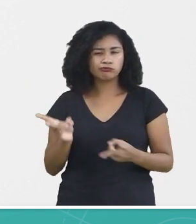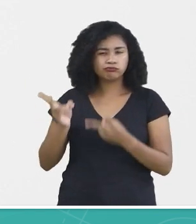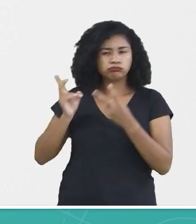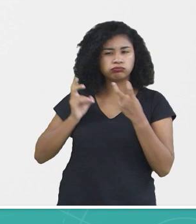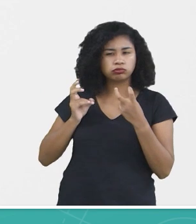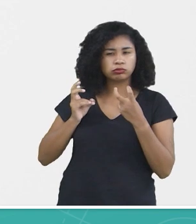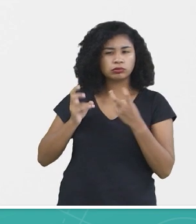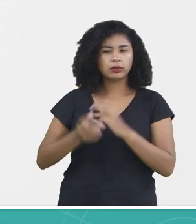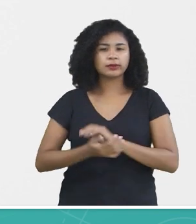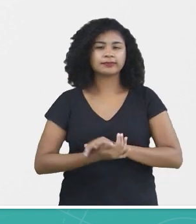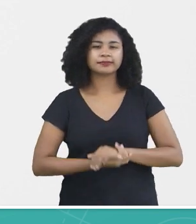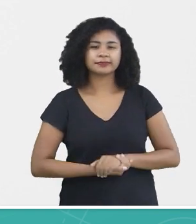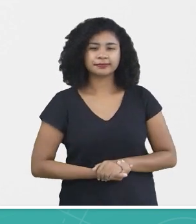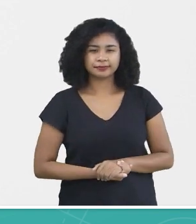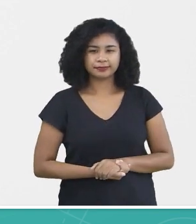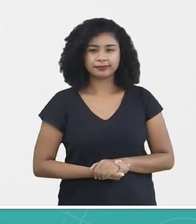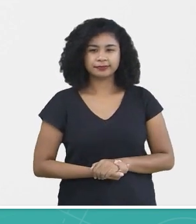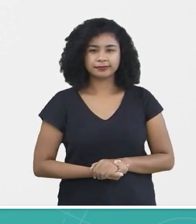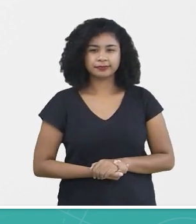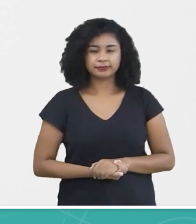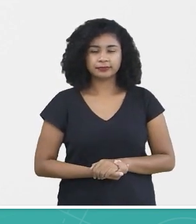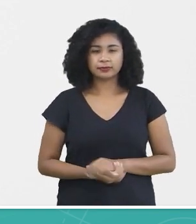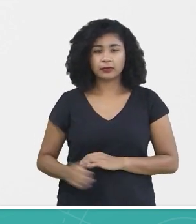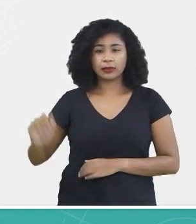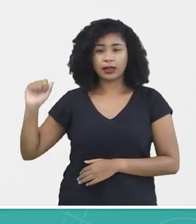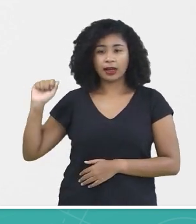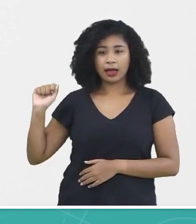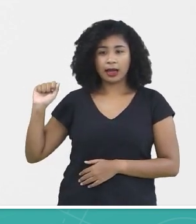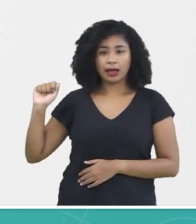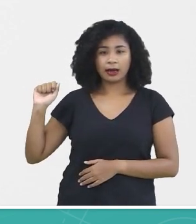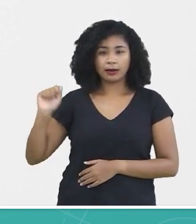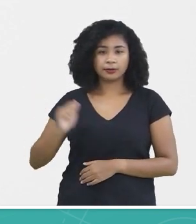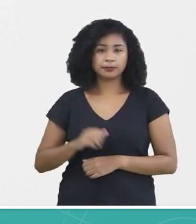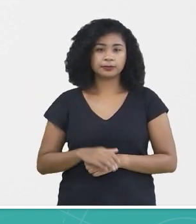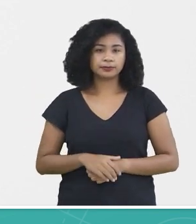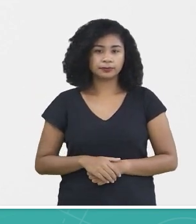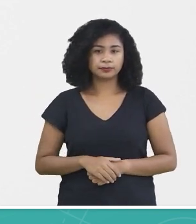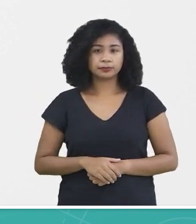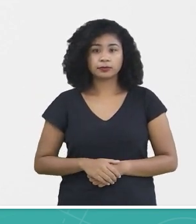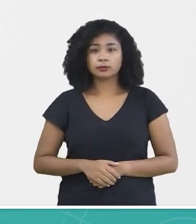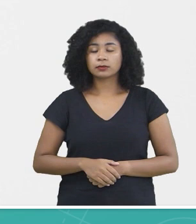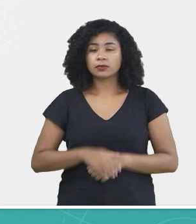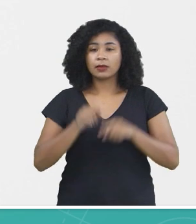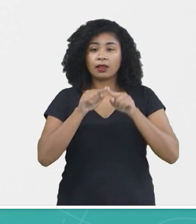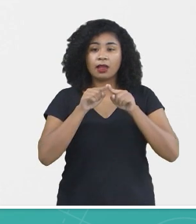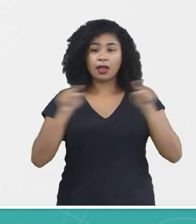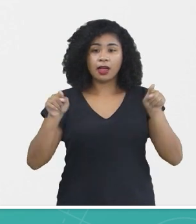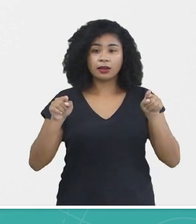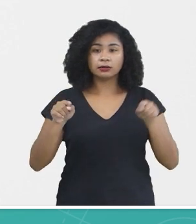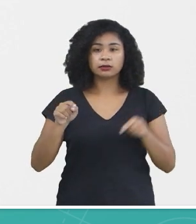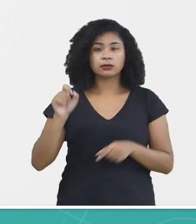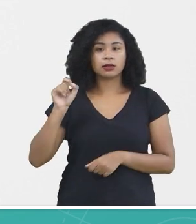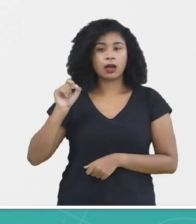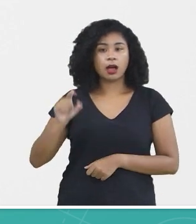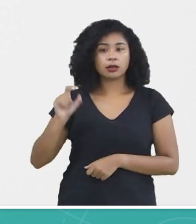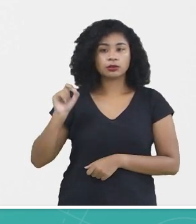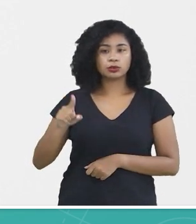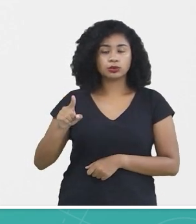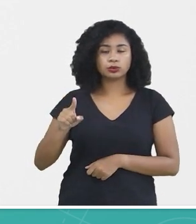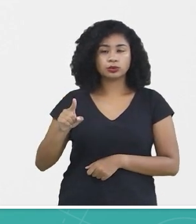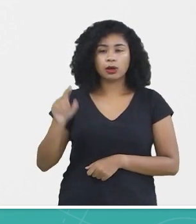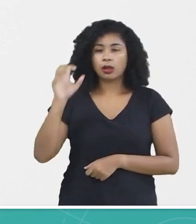comigo? Olha, letra A, retas azul e laranja. Então, se você